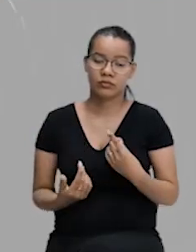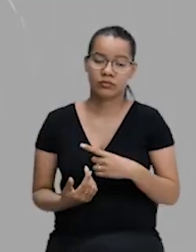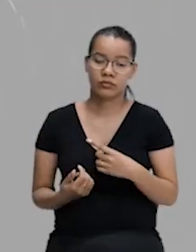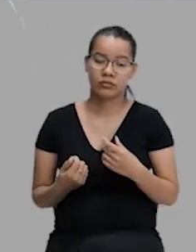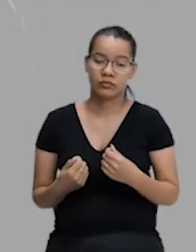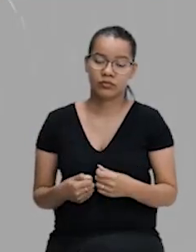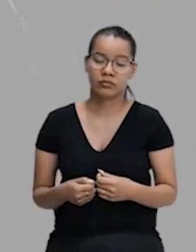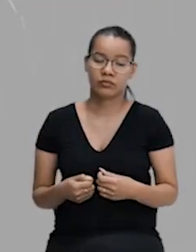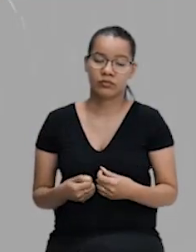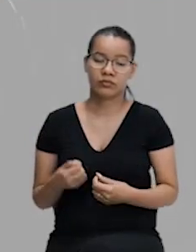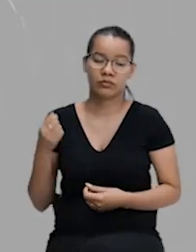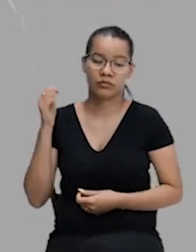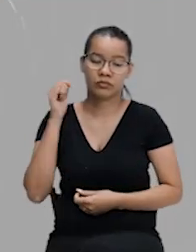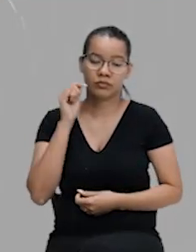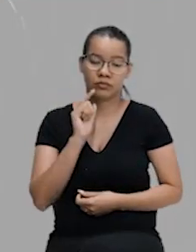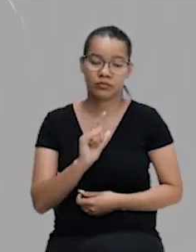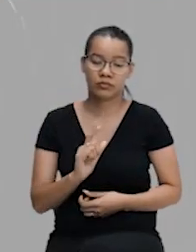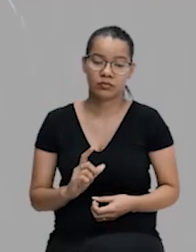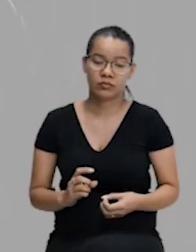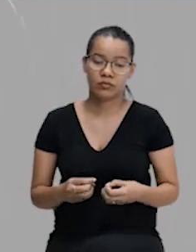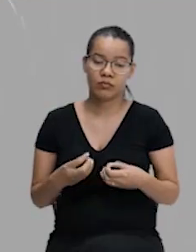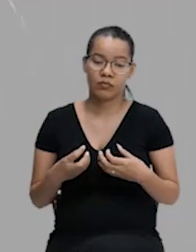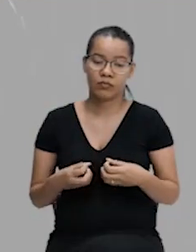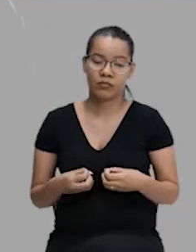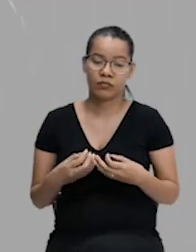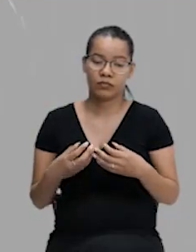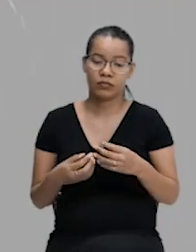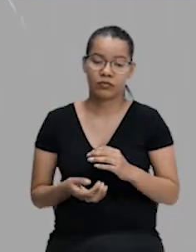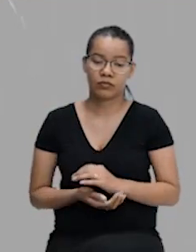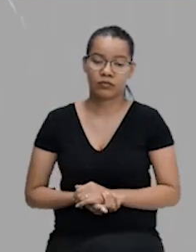consegue produzir o butanoato de butila,